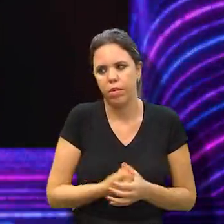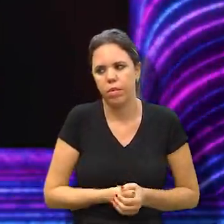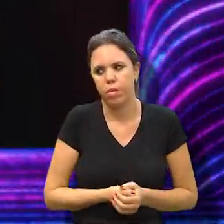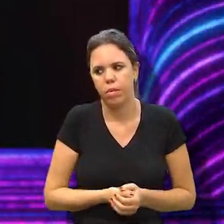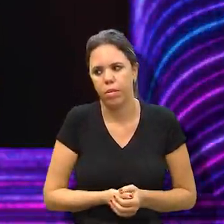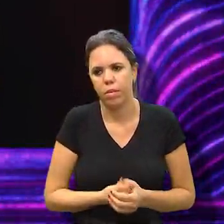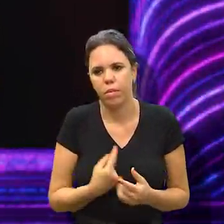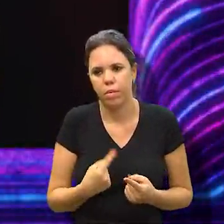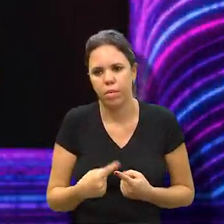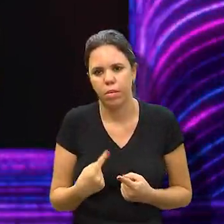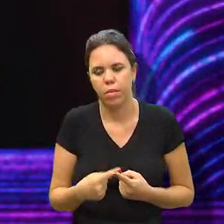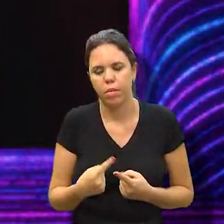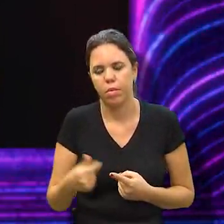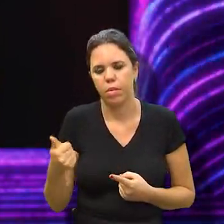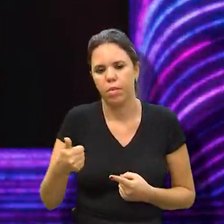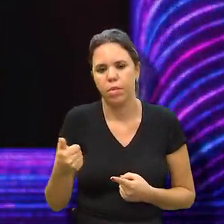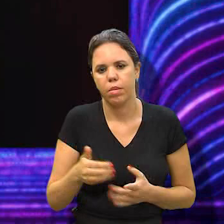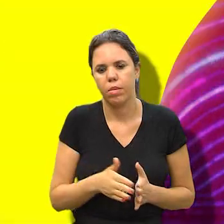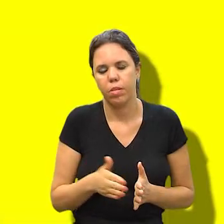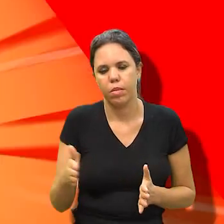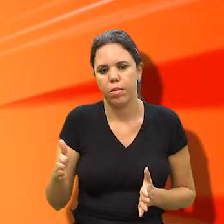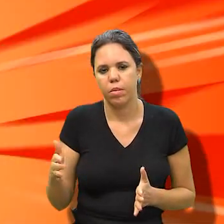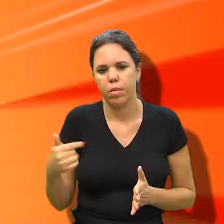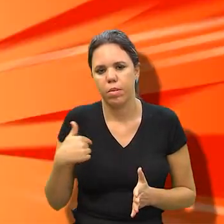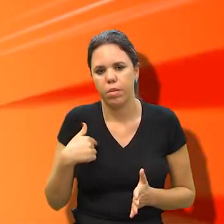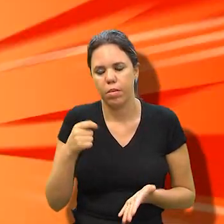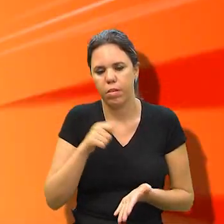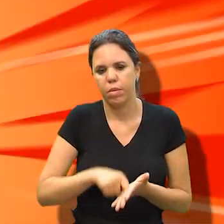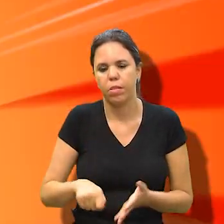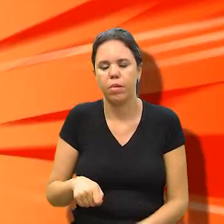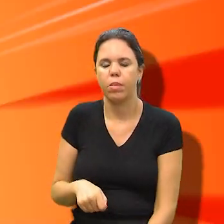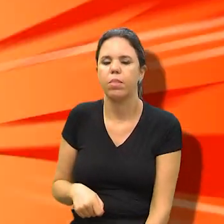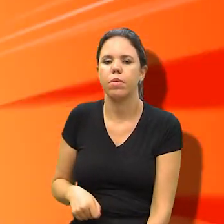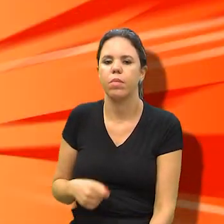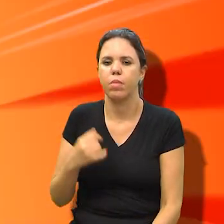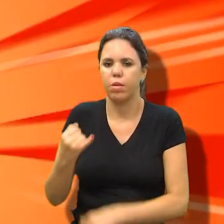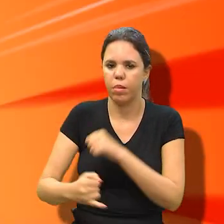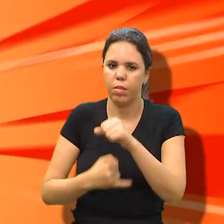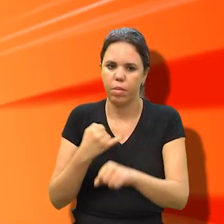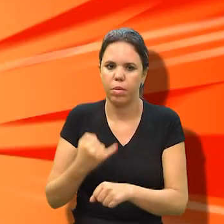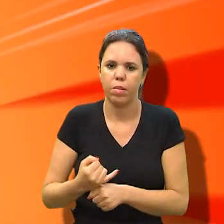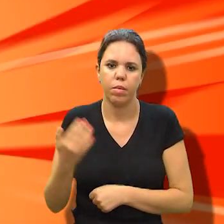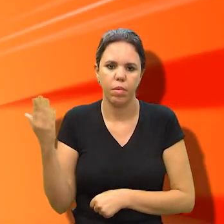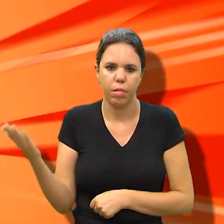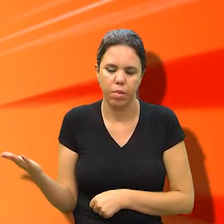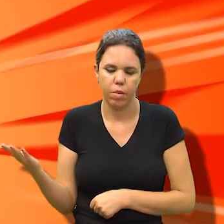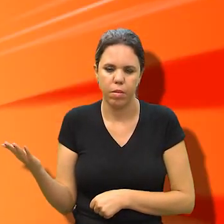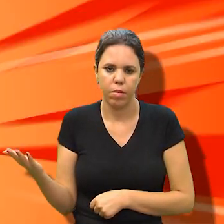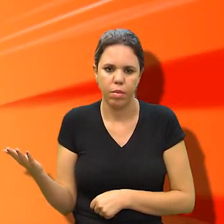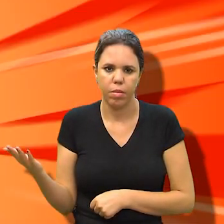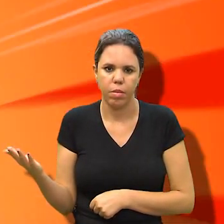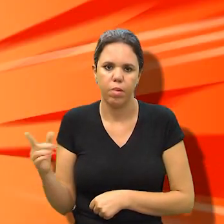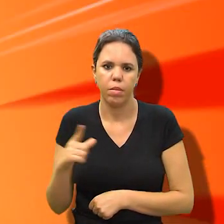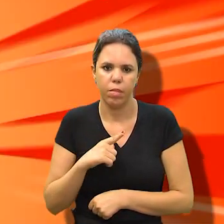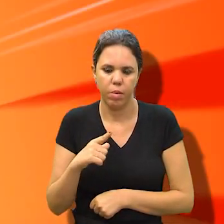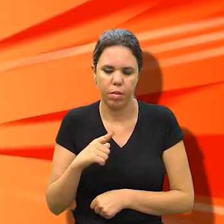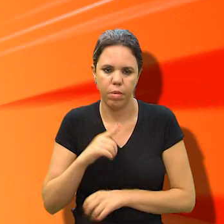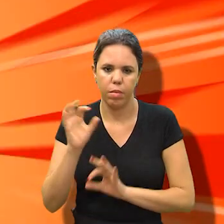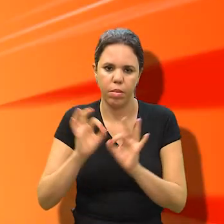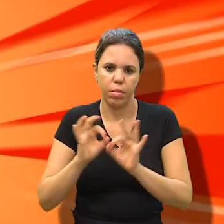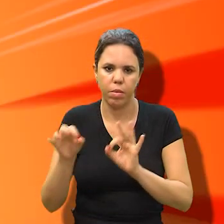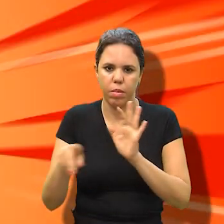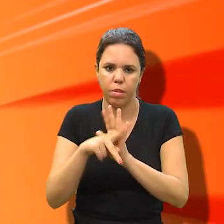ela, porque a primeira vez que eu escrevi foi para uma plataforma, que foi as fanfics, então eu tenho